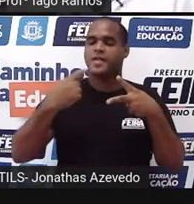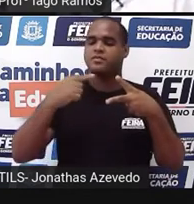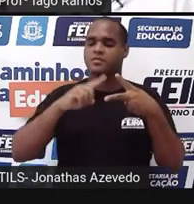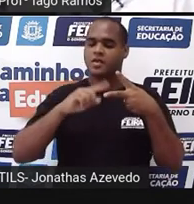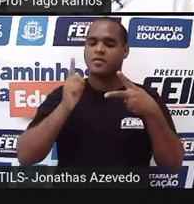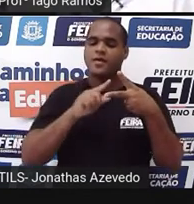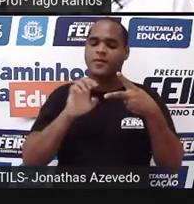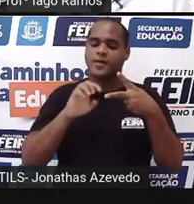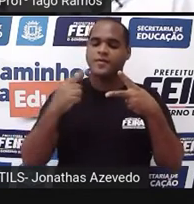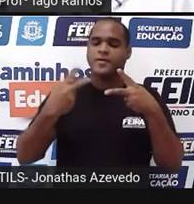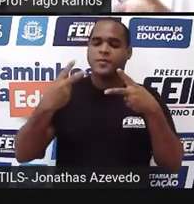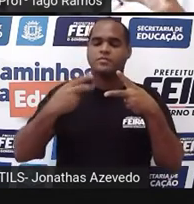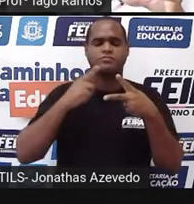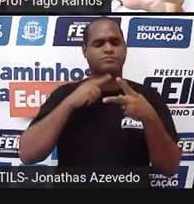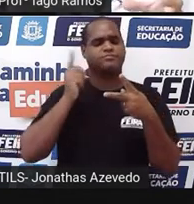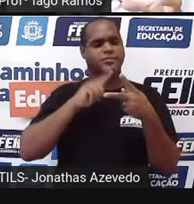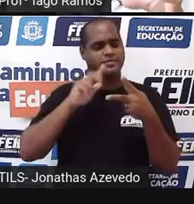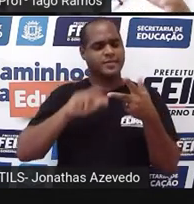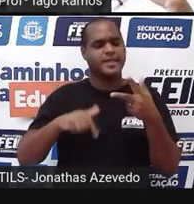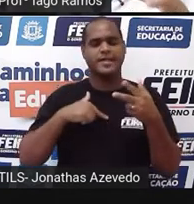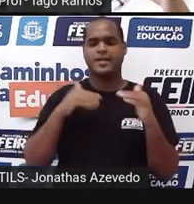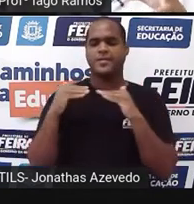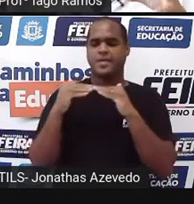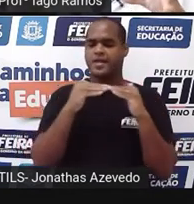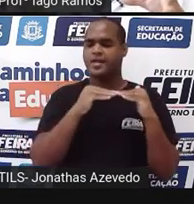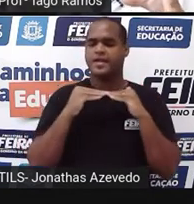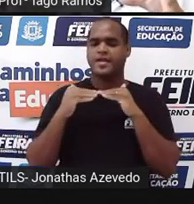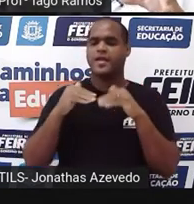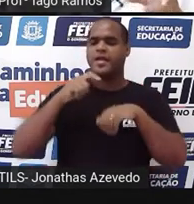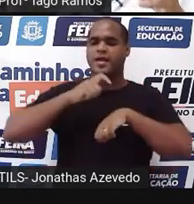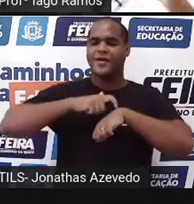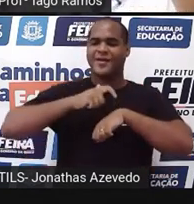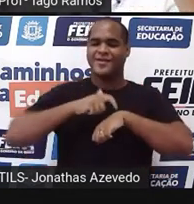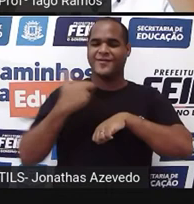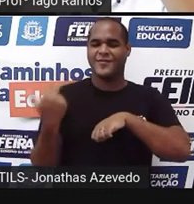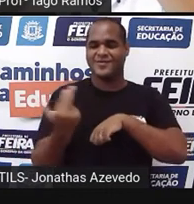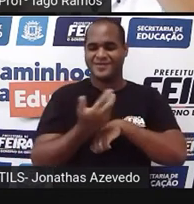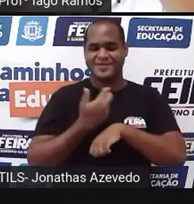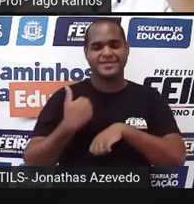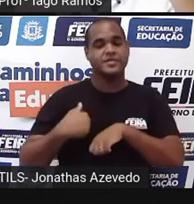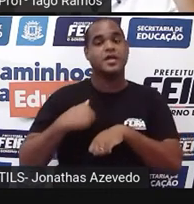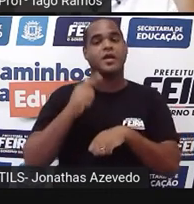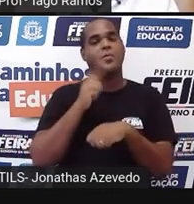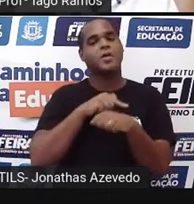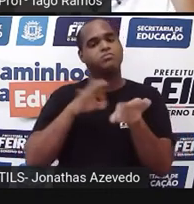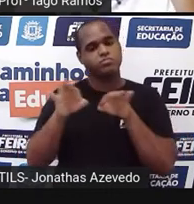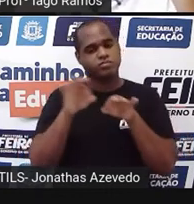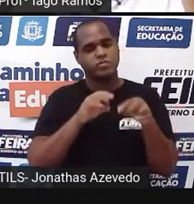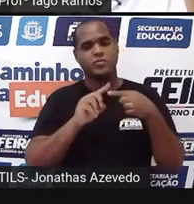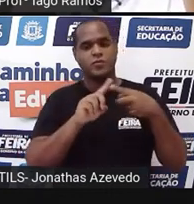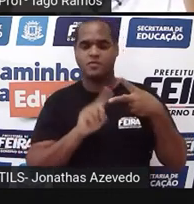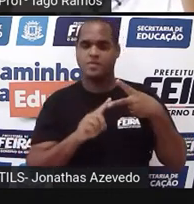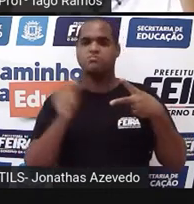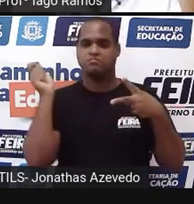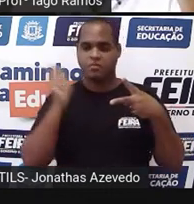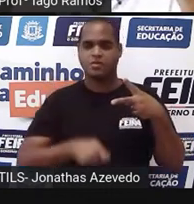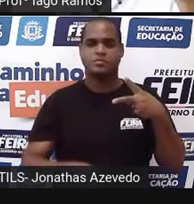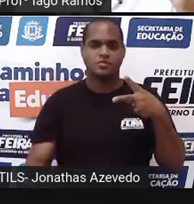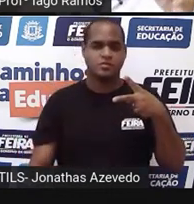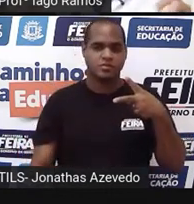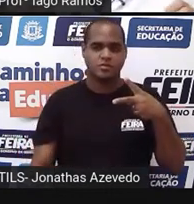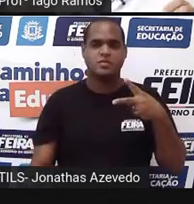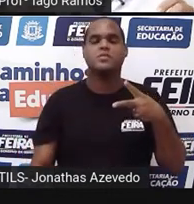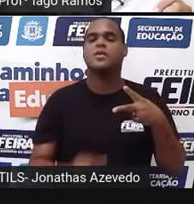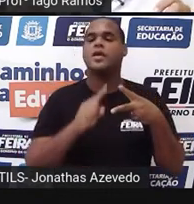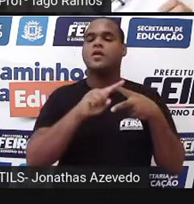mesmo tempo tá bom ao mesmo tempo uma na exatamente ao mesmo tempo mas resolver essas duas equações né